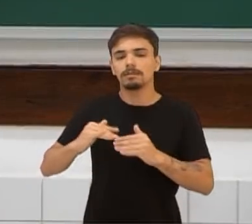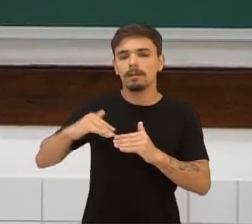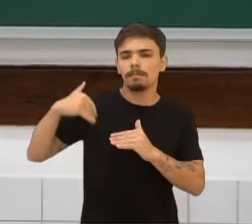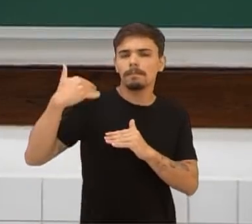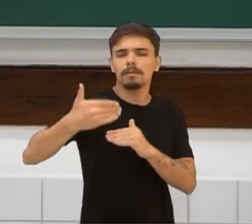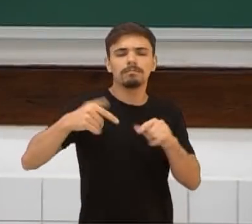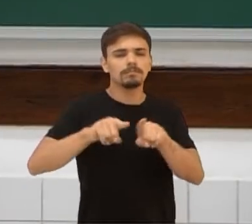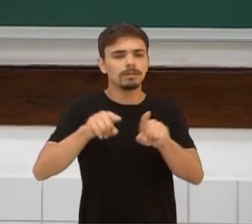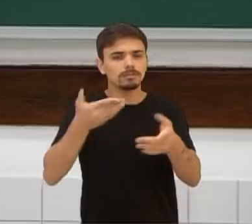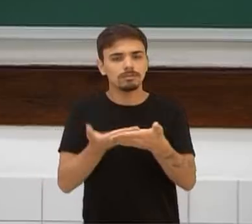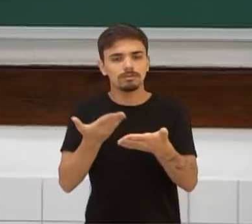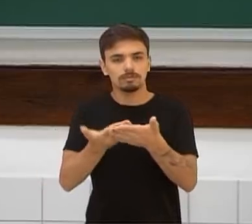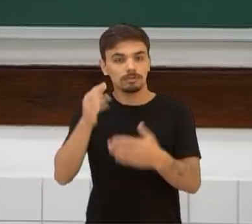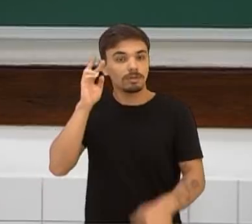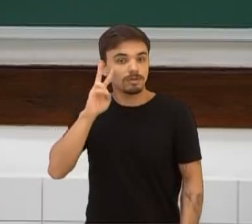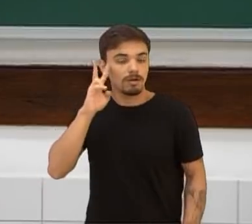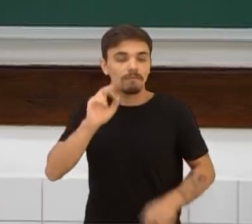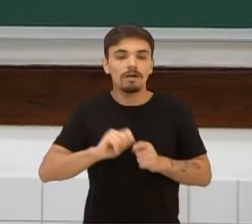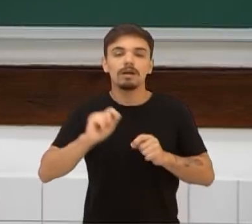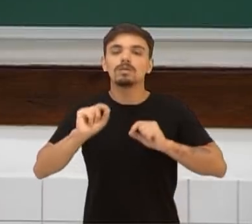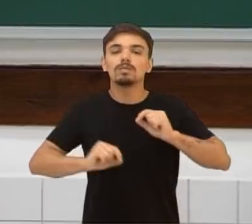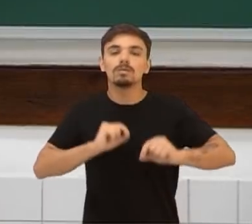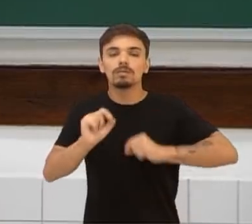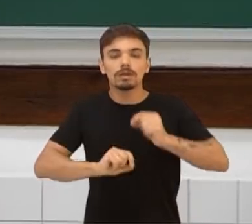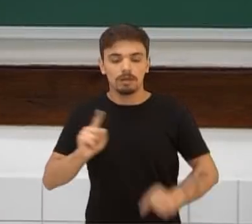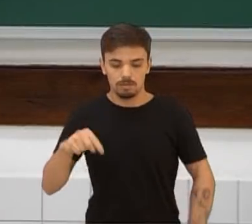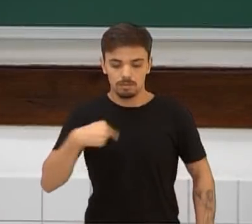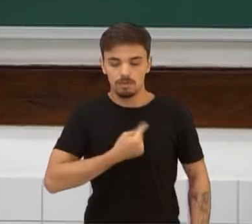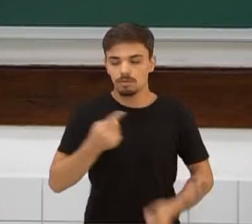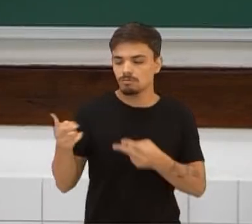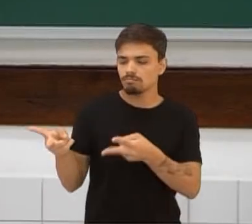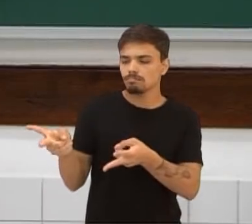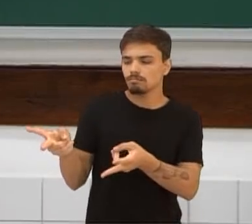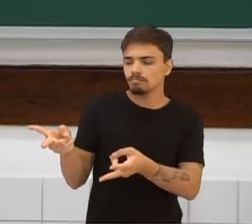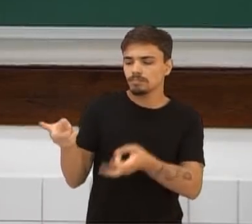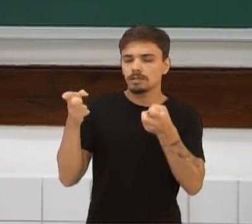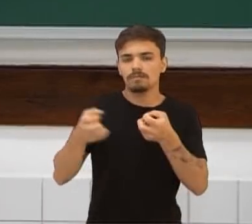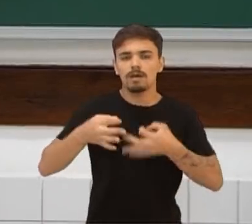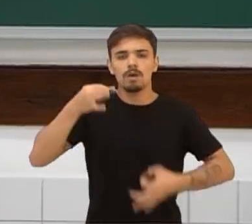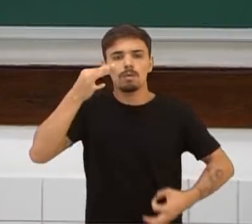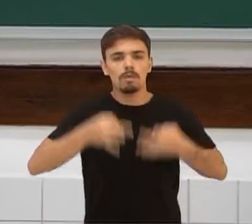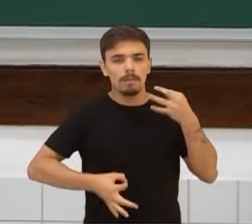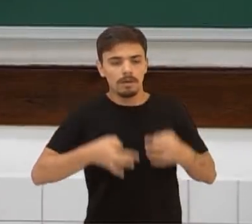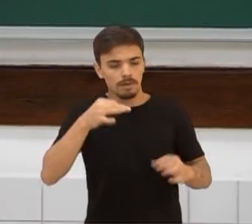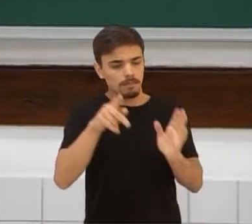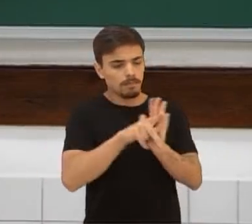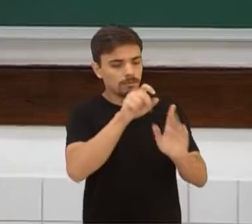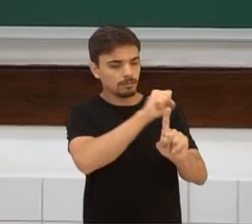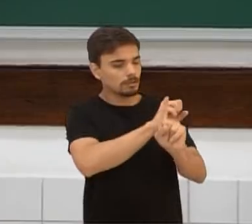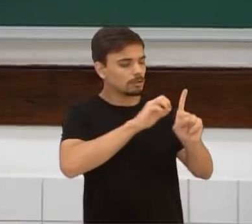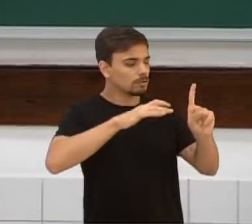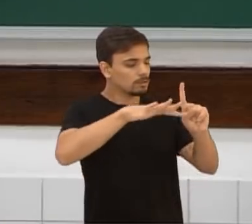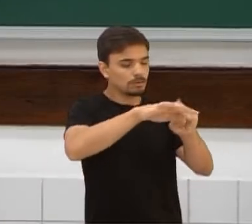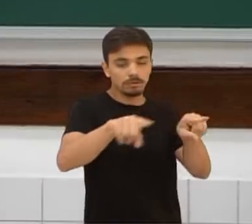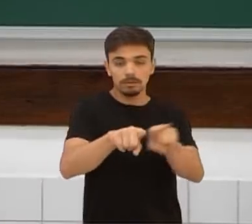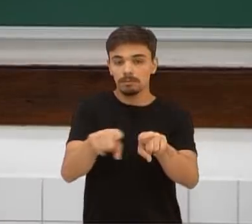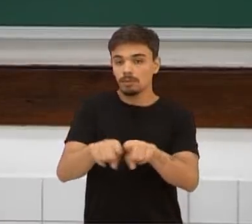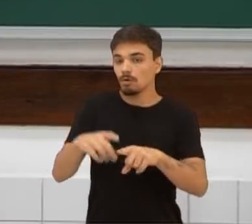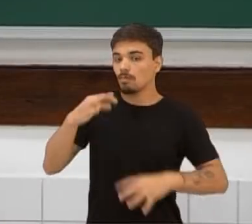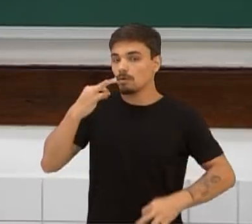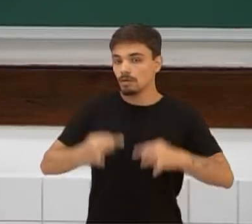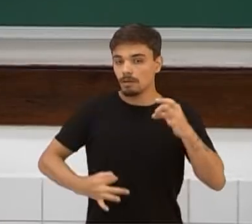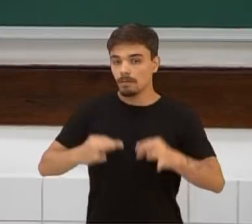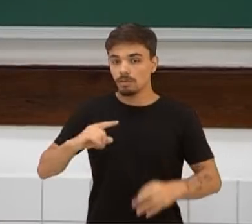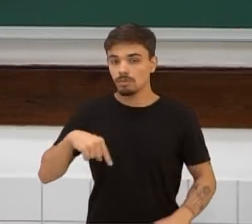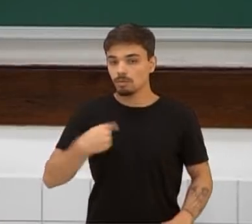da história vai fazer com que a gente observe o comportamento da sociedade, o comportamento dos nossos